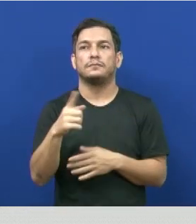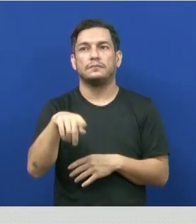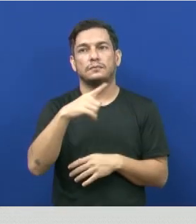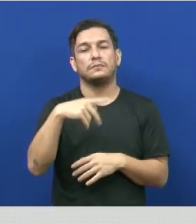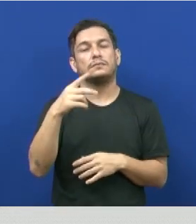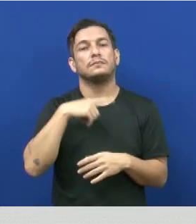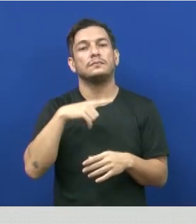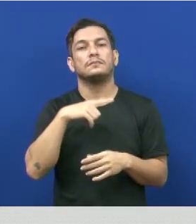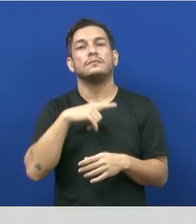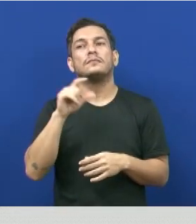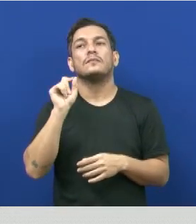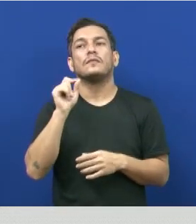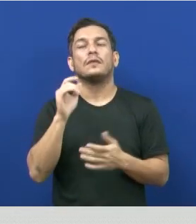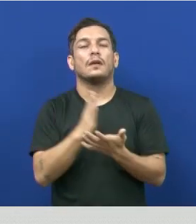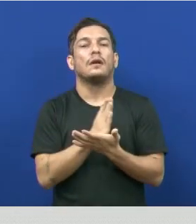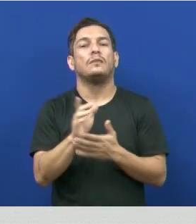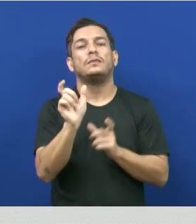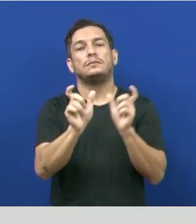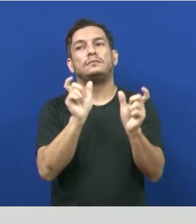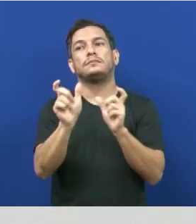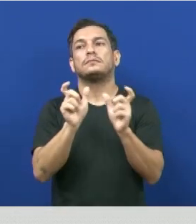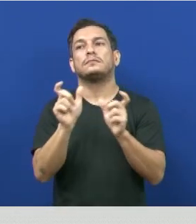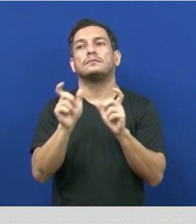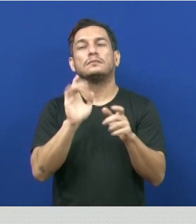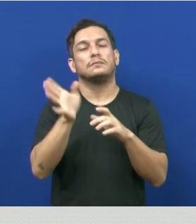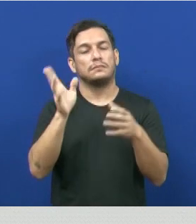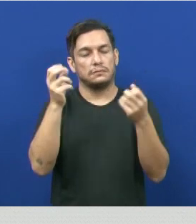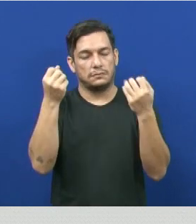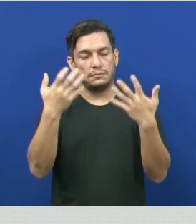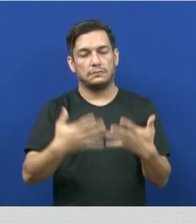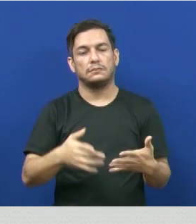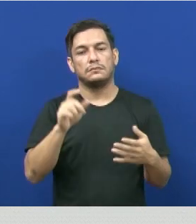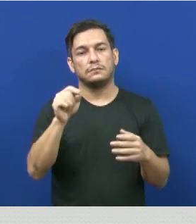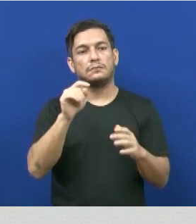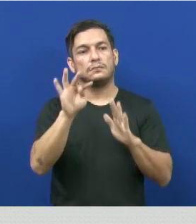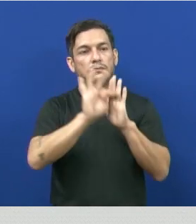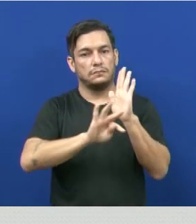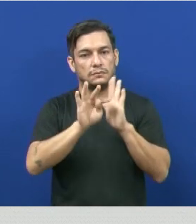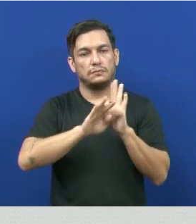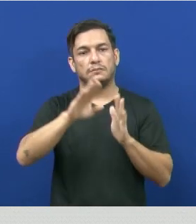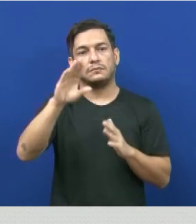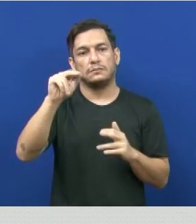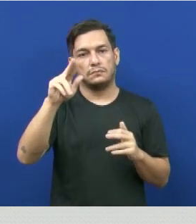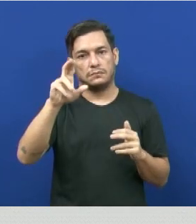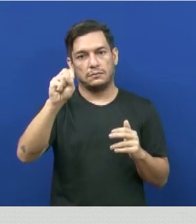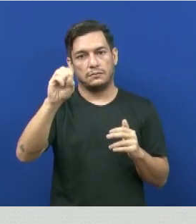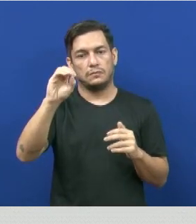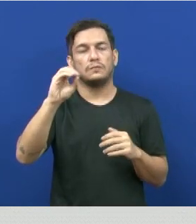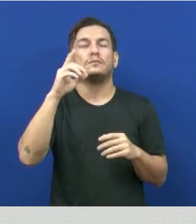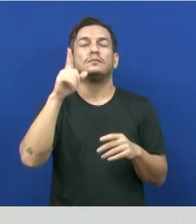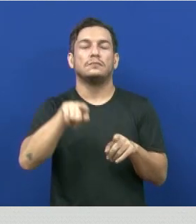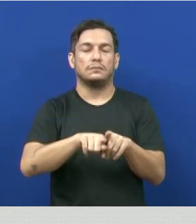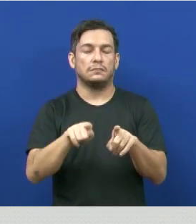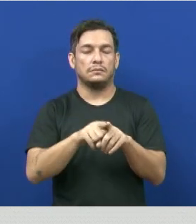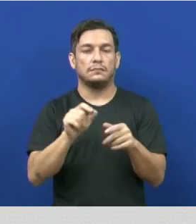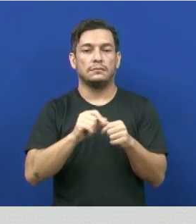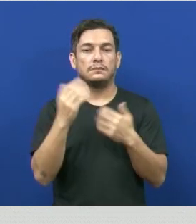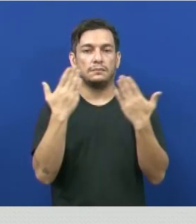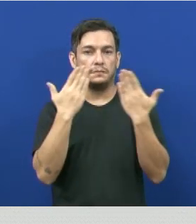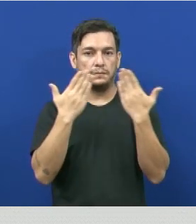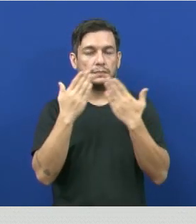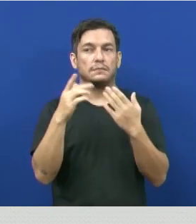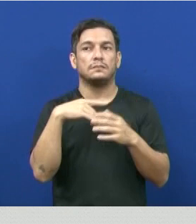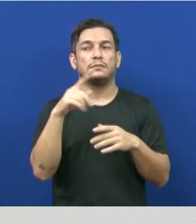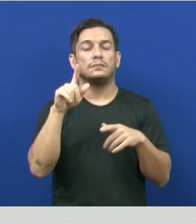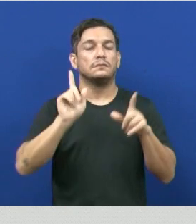exercitando vocês vão perceber algumas palavrinhas que nós já trabalhamos lá na na questão do causo e a gente também vai fazer um paralelo